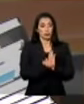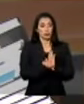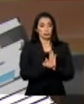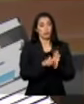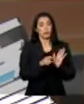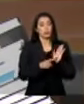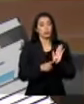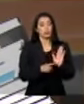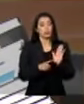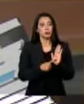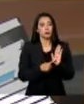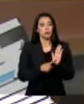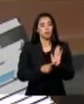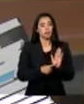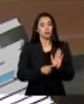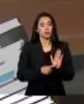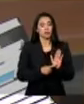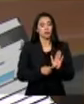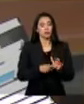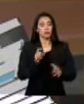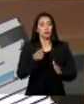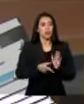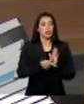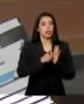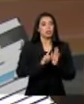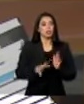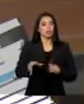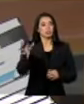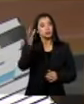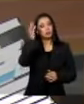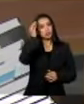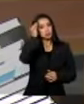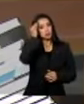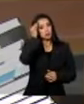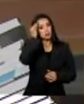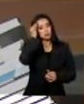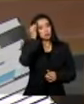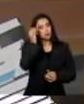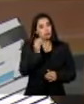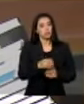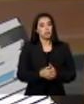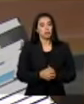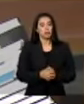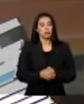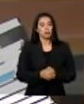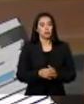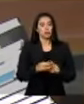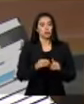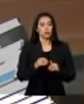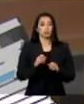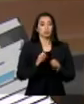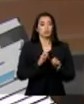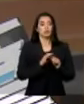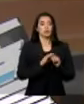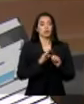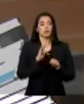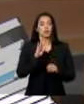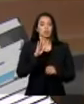concretizada com previsibilidade pela atuação uniformizadora do Superior Tribunal de